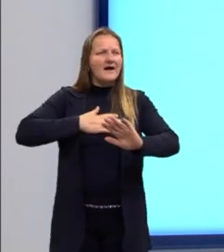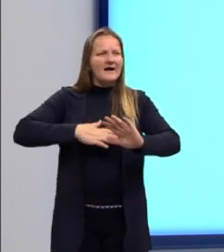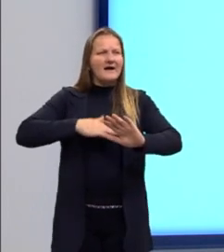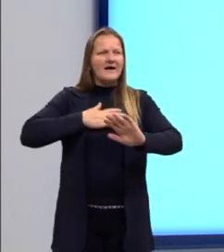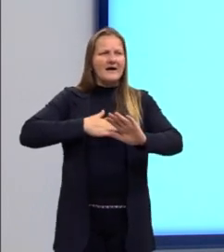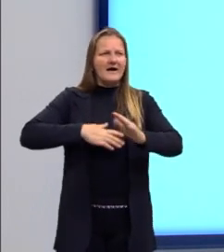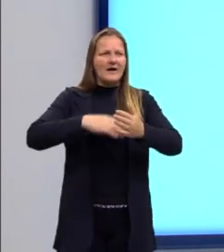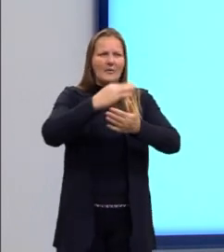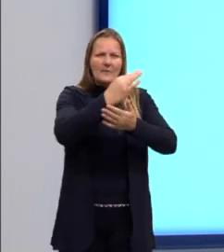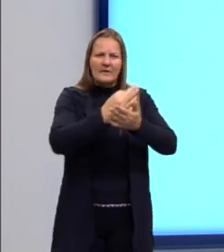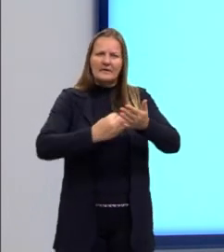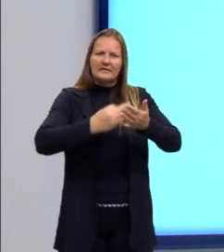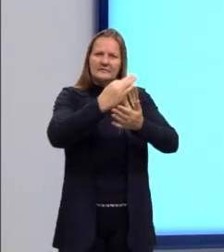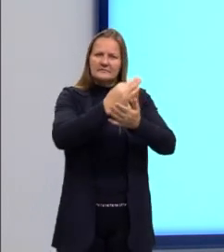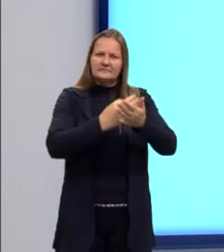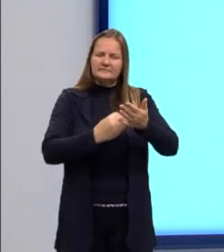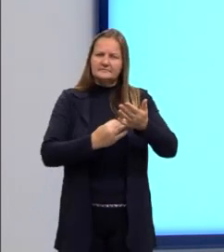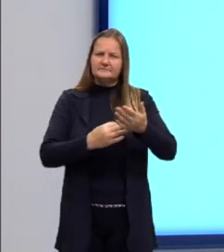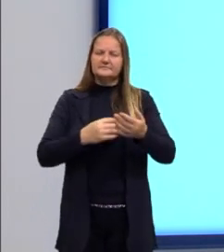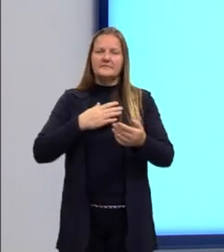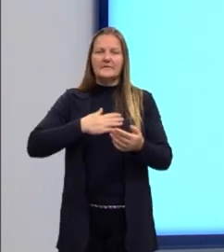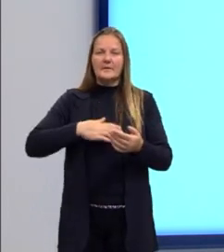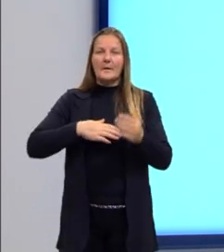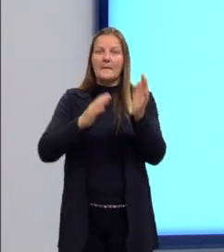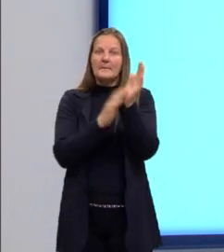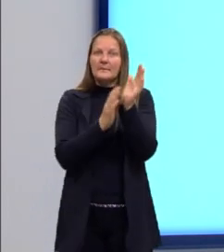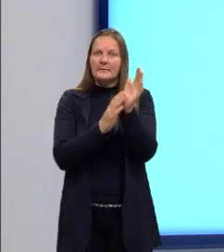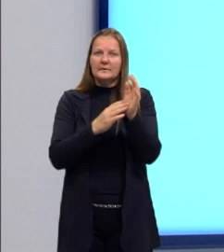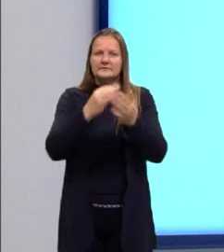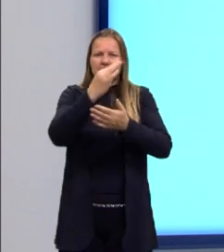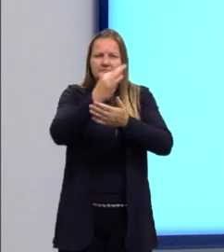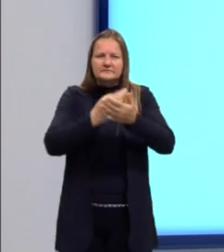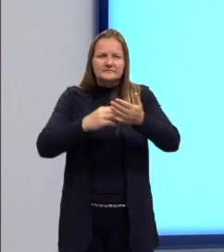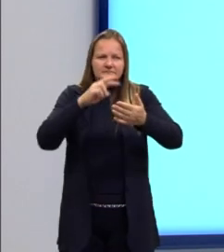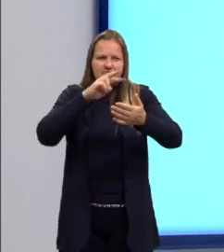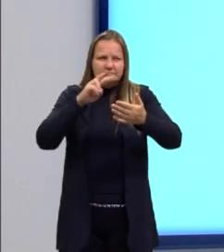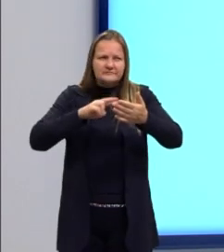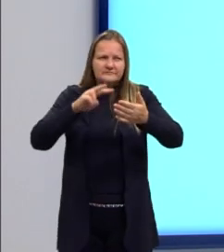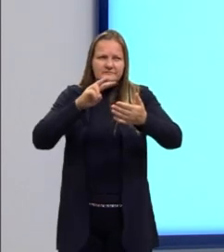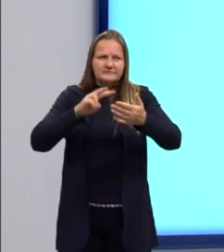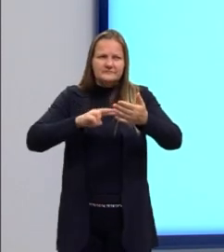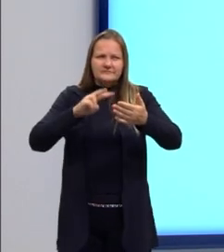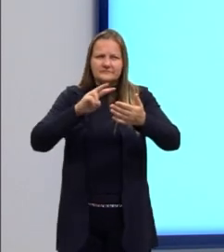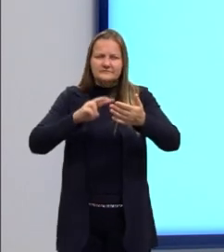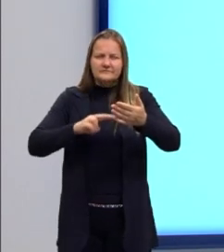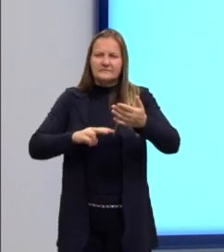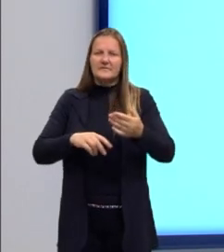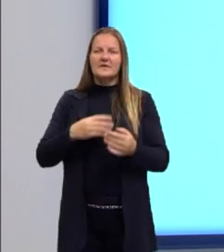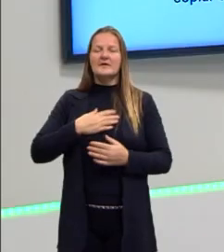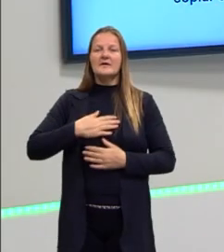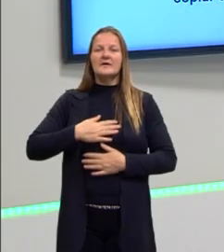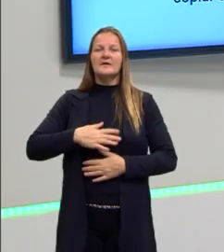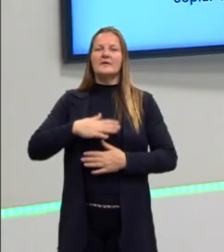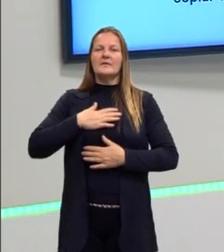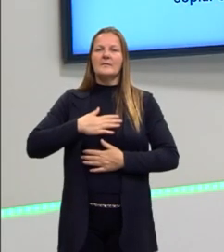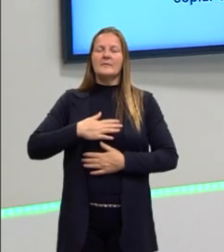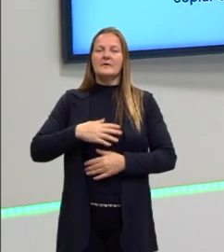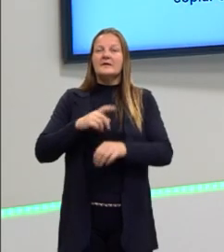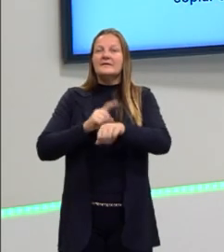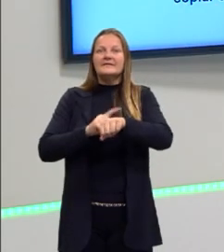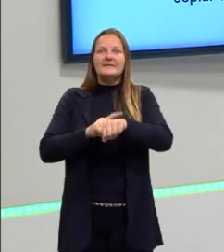compreender os textos da proposta Sem pressa com calma e tranquilidade mas eu não tenho tempo